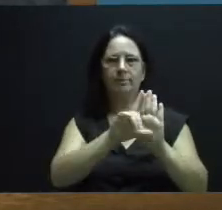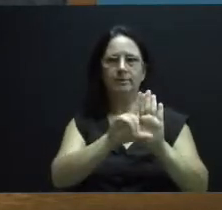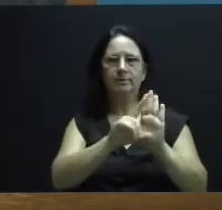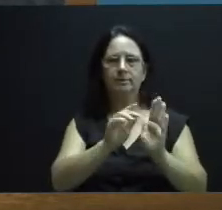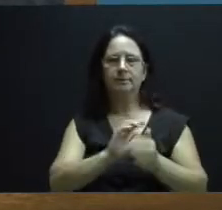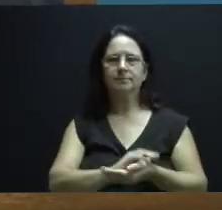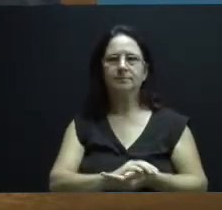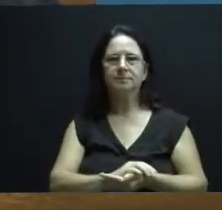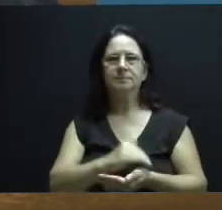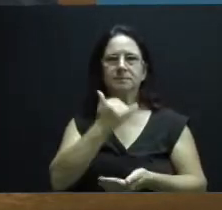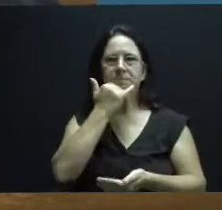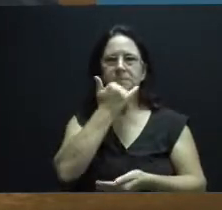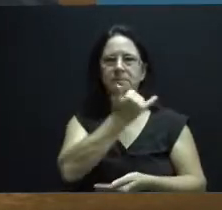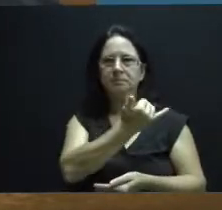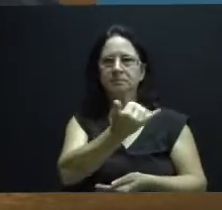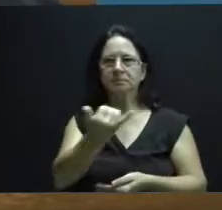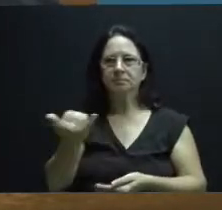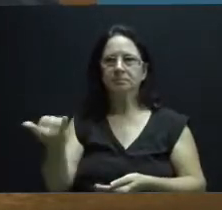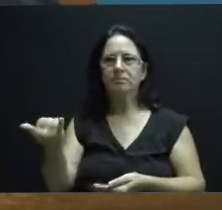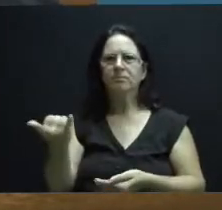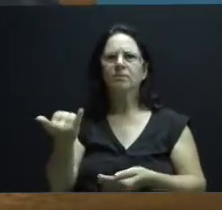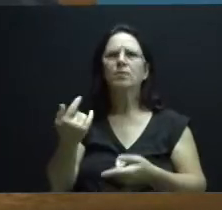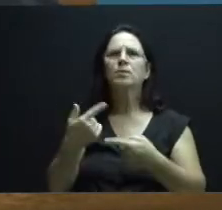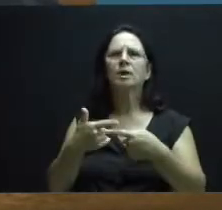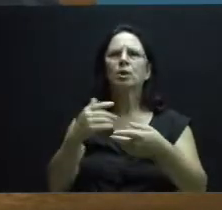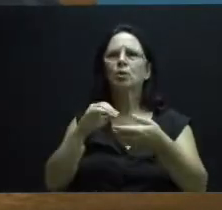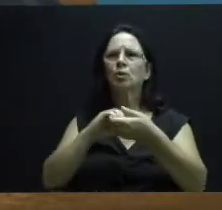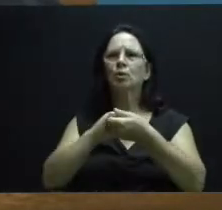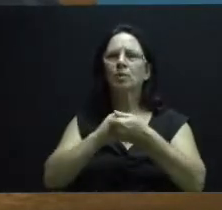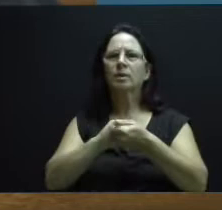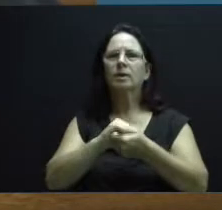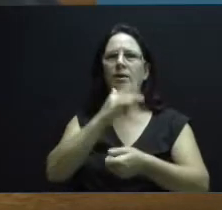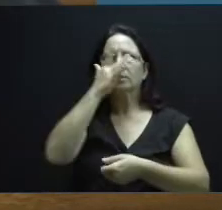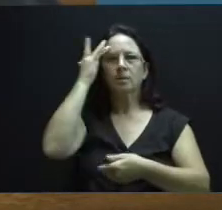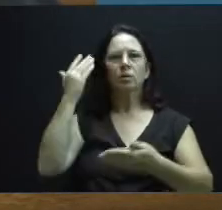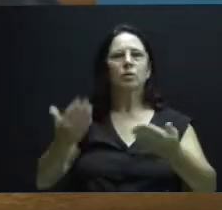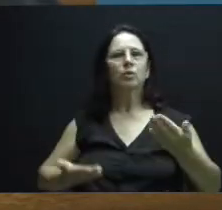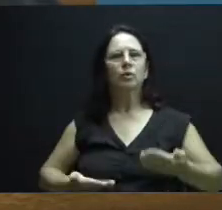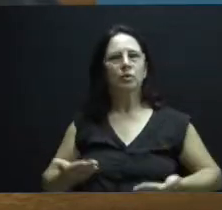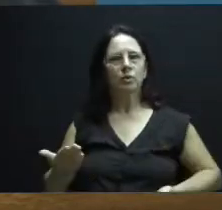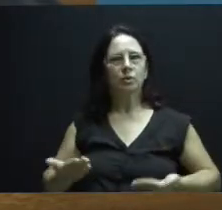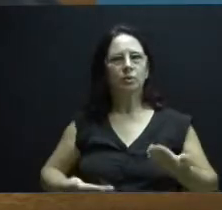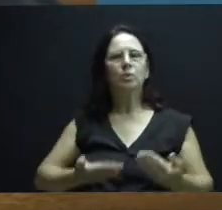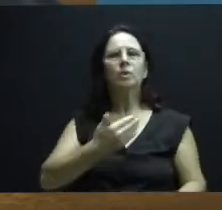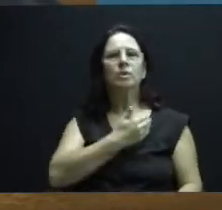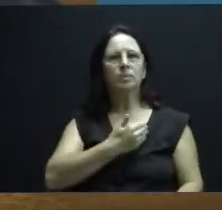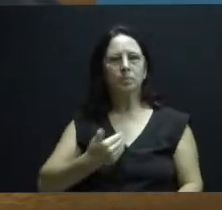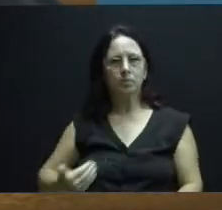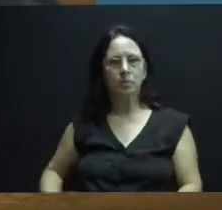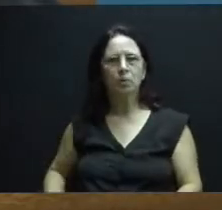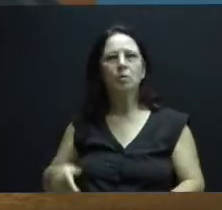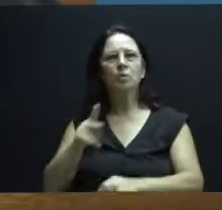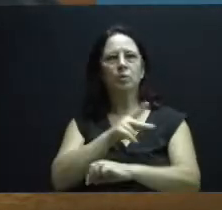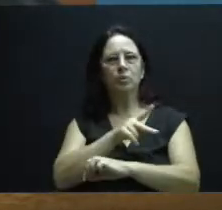desculpe mim porque eu não cumprimentei a que os funcionários públicos presente os professores